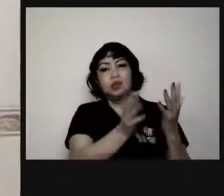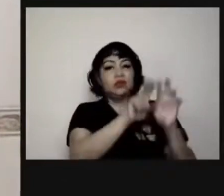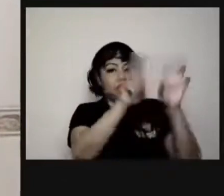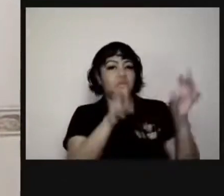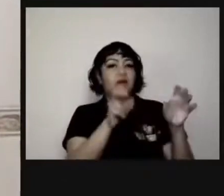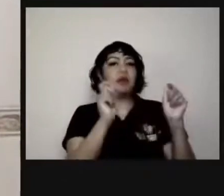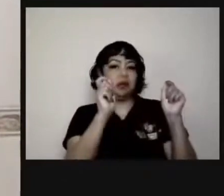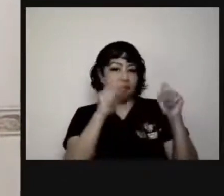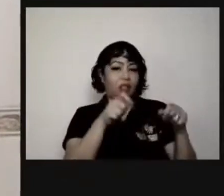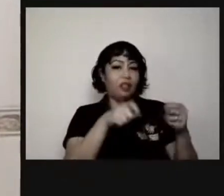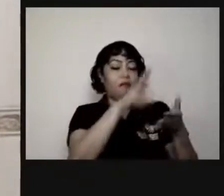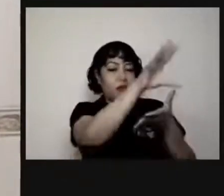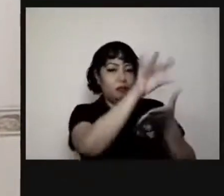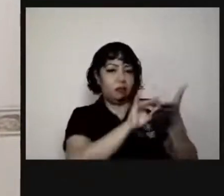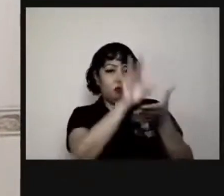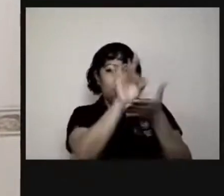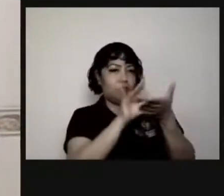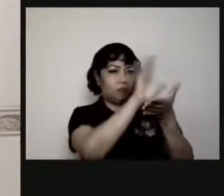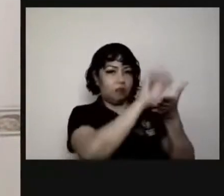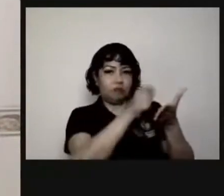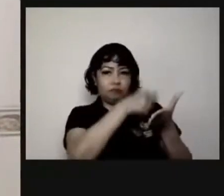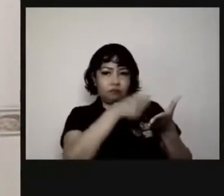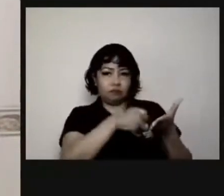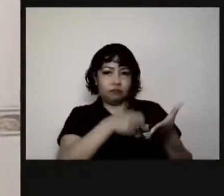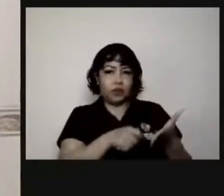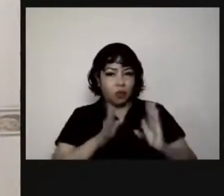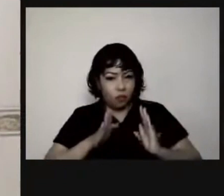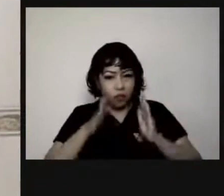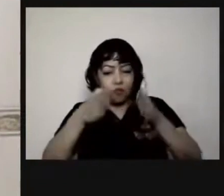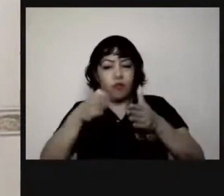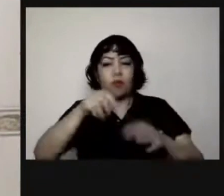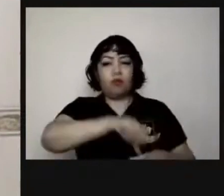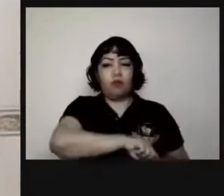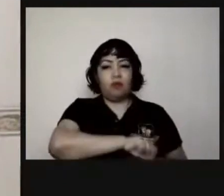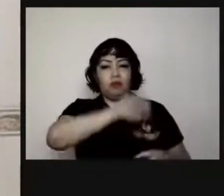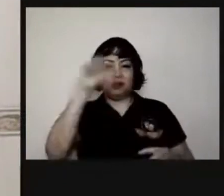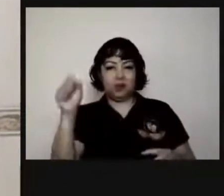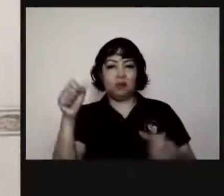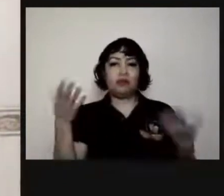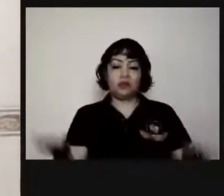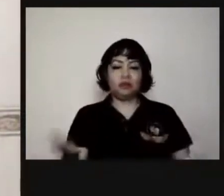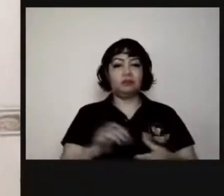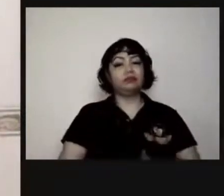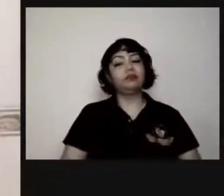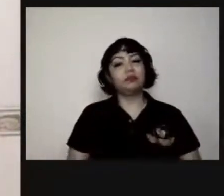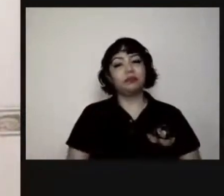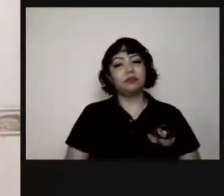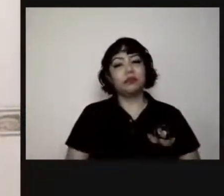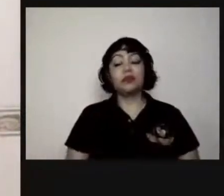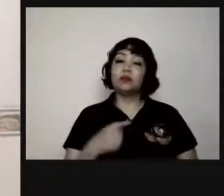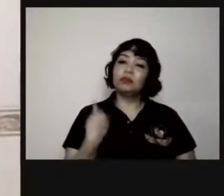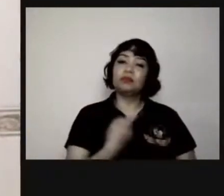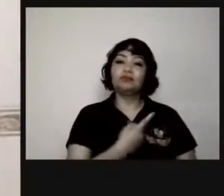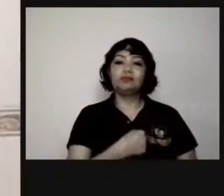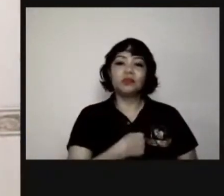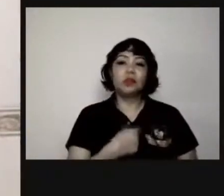abordar direcionados a esse nome independência, vamos dizer assim. Então, nós estamos aí